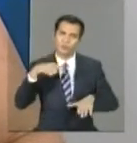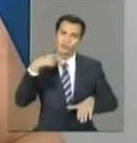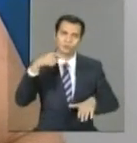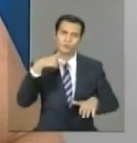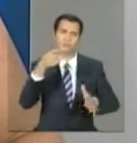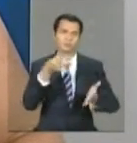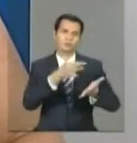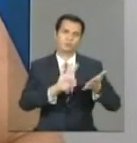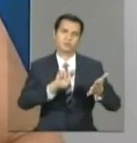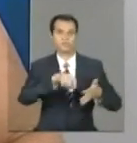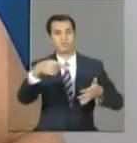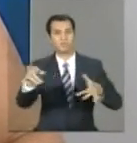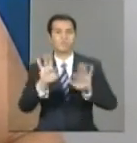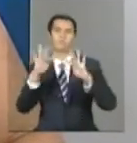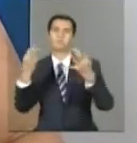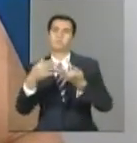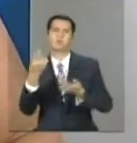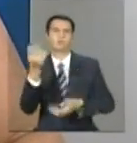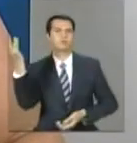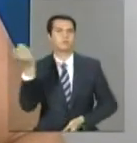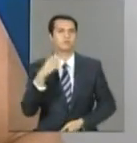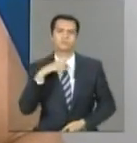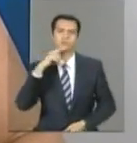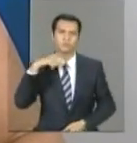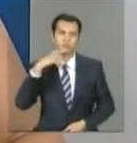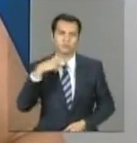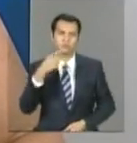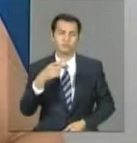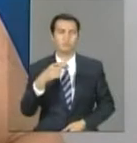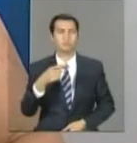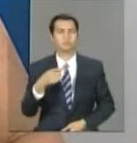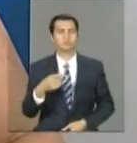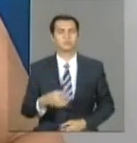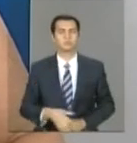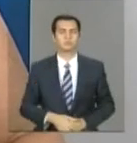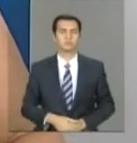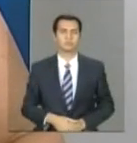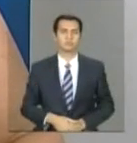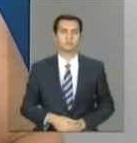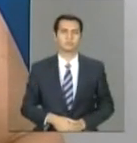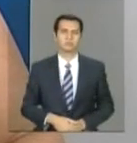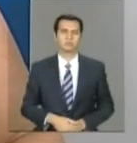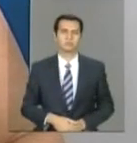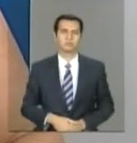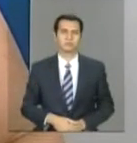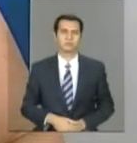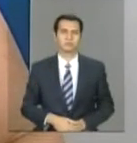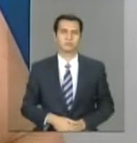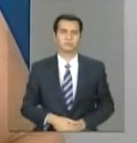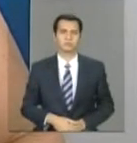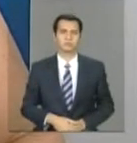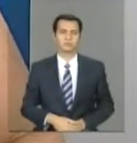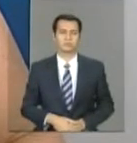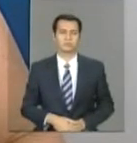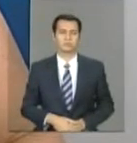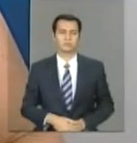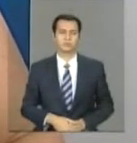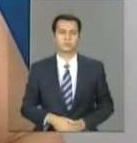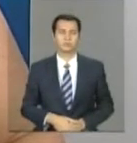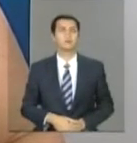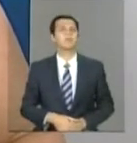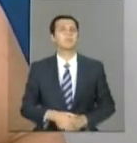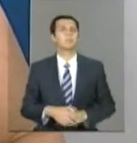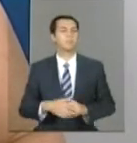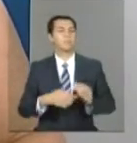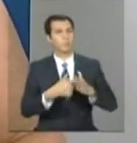ao benefício da família, se, porventura, ela está vinculada a algum programa. Bom, a pergunta é um tanto